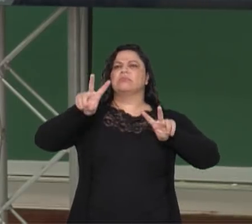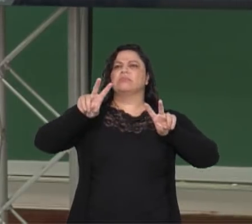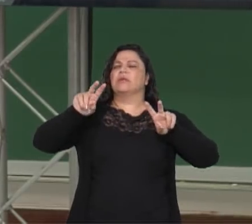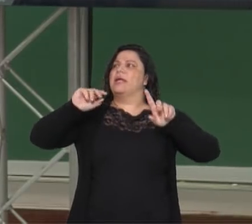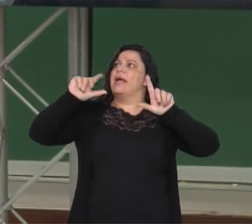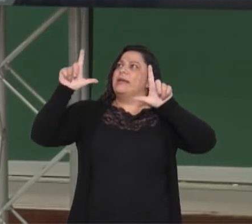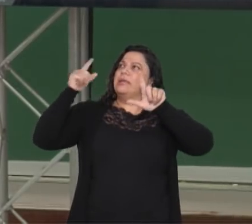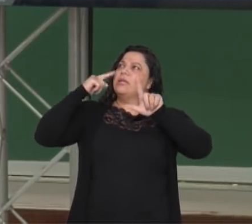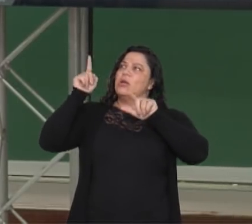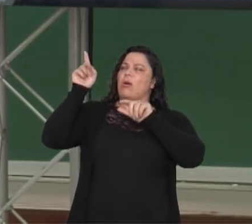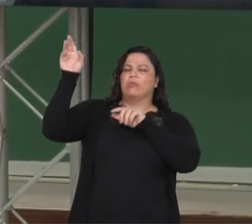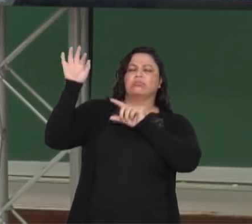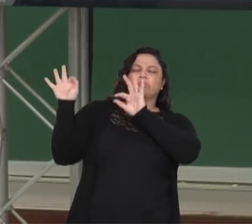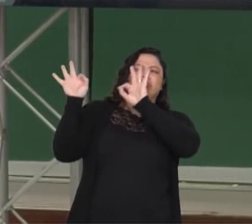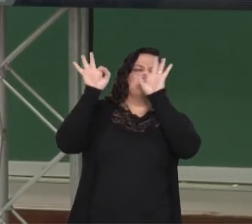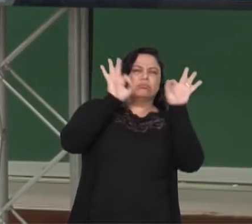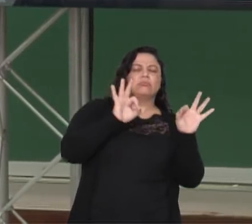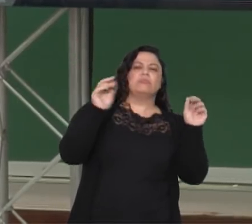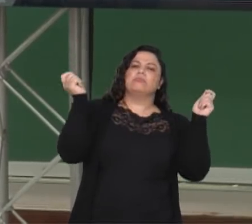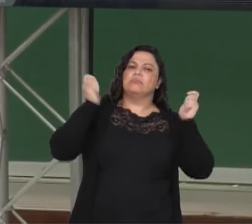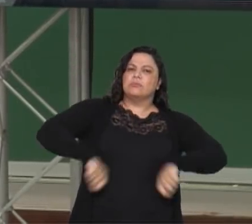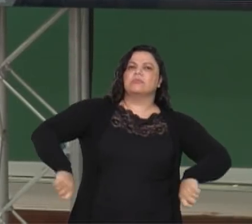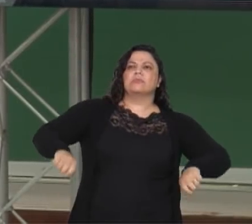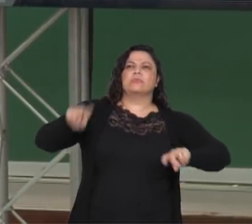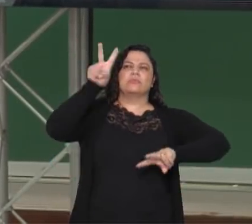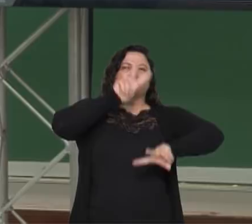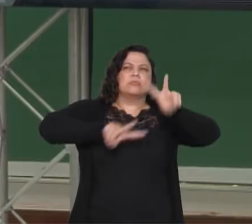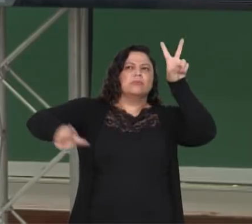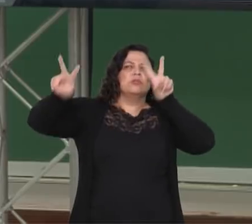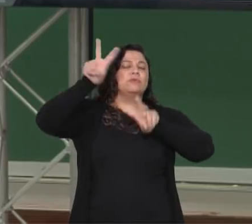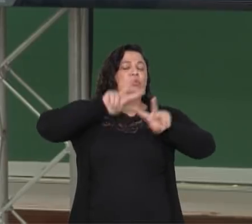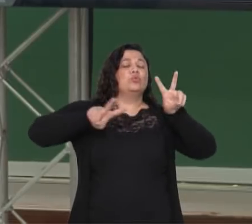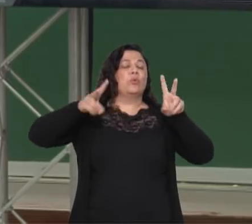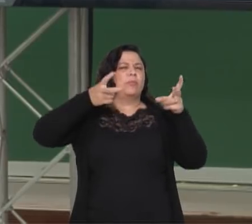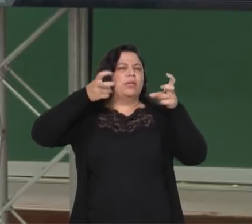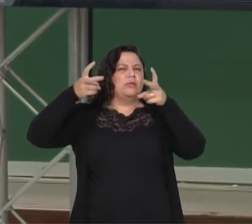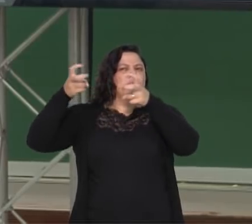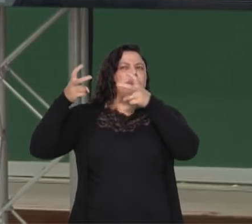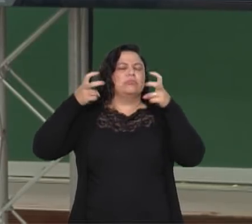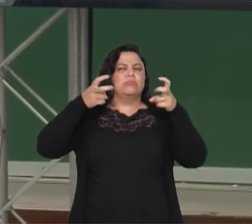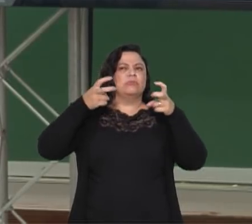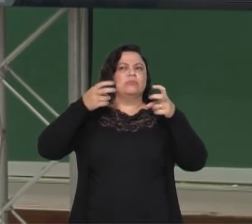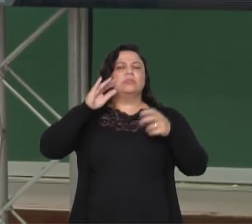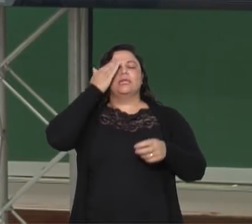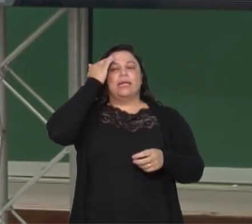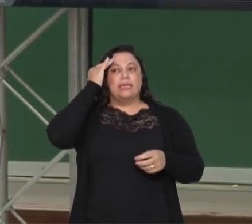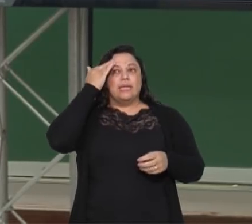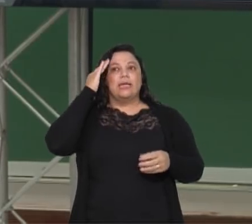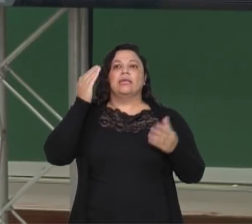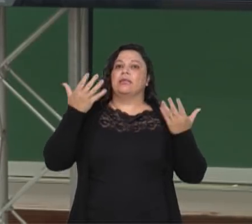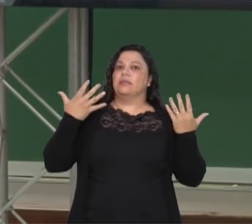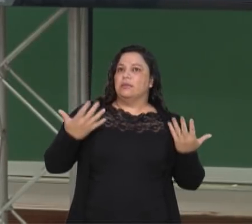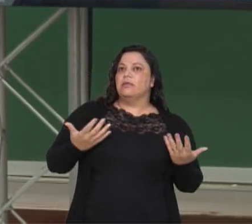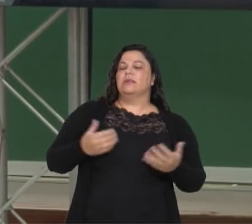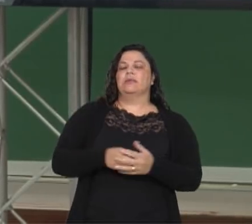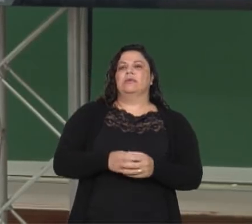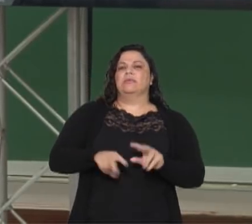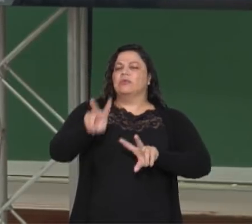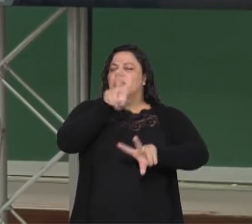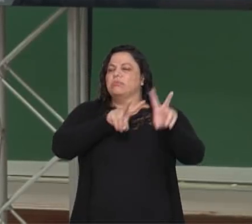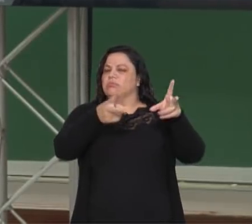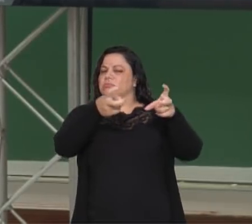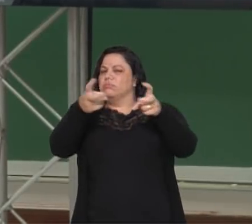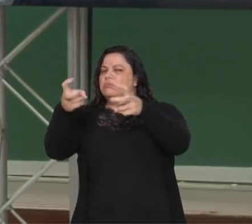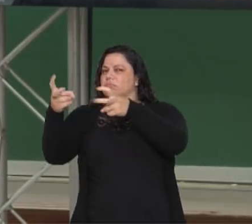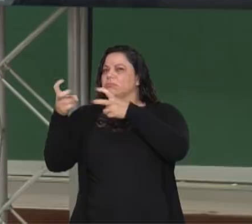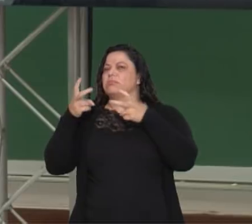gente consegue trabalhar de uma forma visual o entendimento dos sons, porque as nossas sensações estão todas conectadas, assim, de alguma